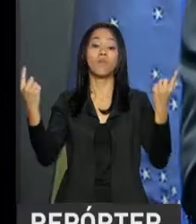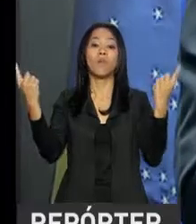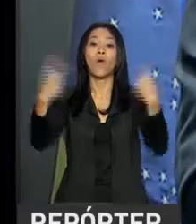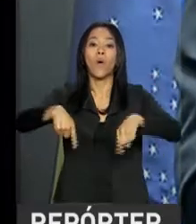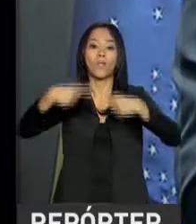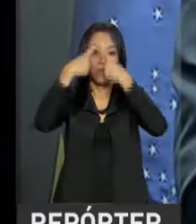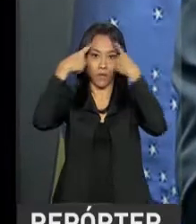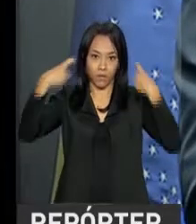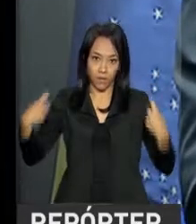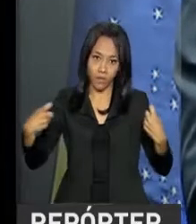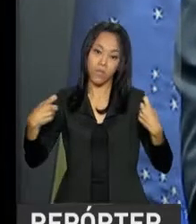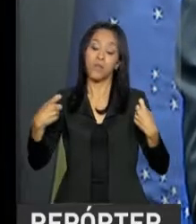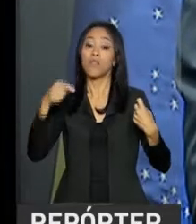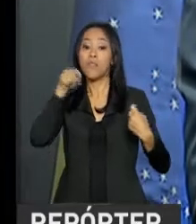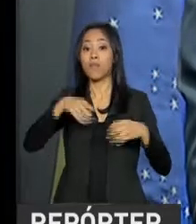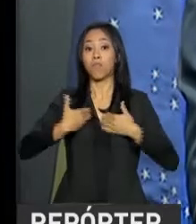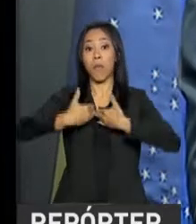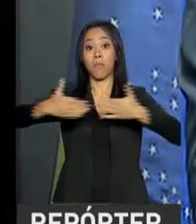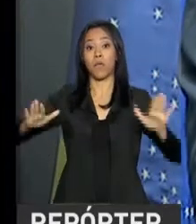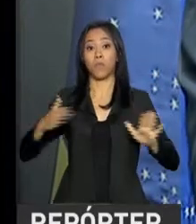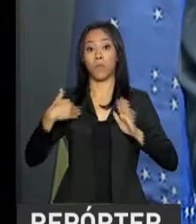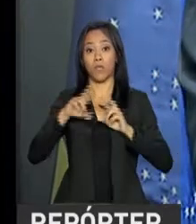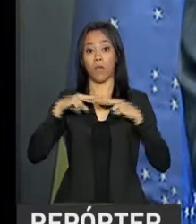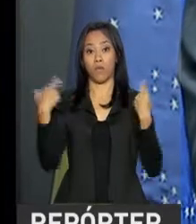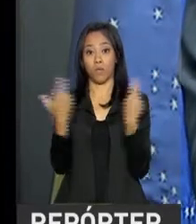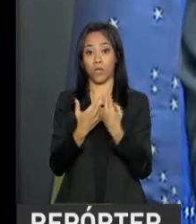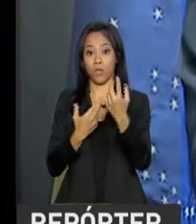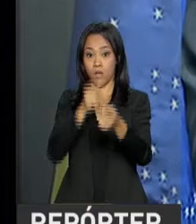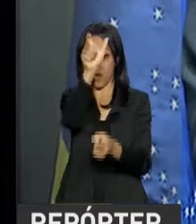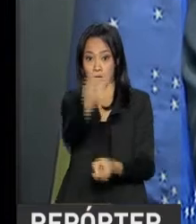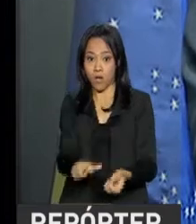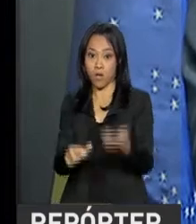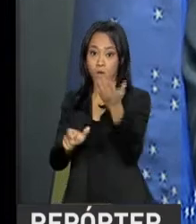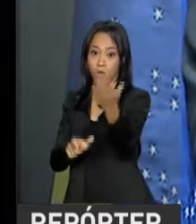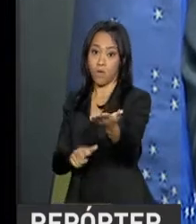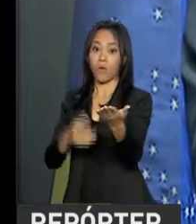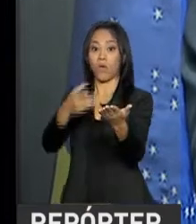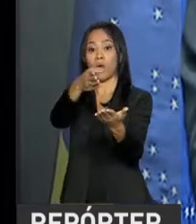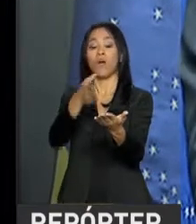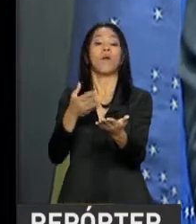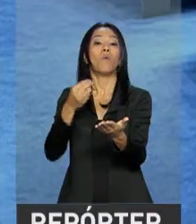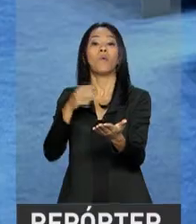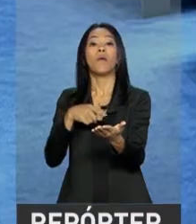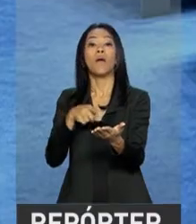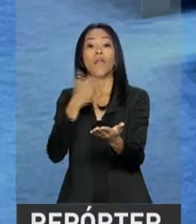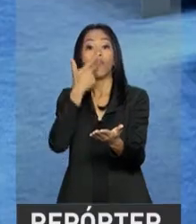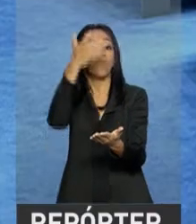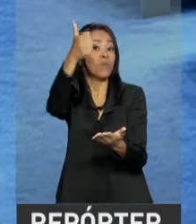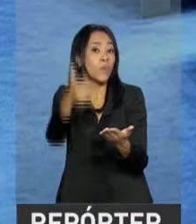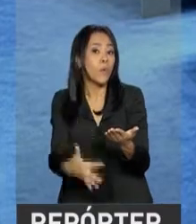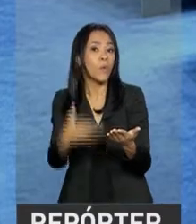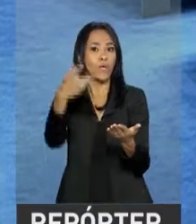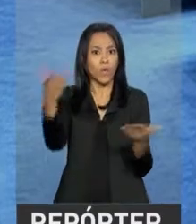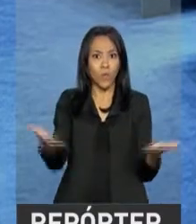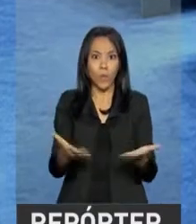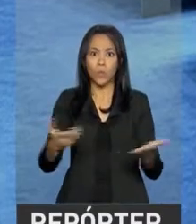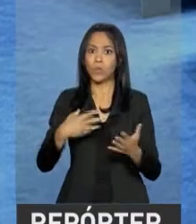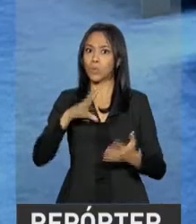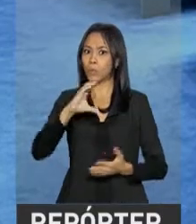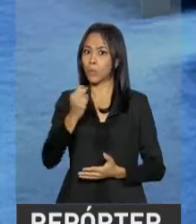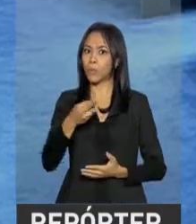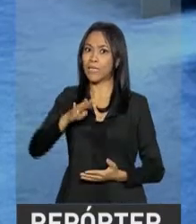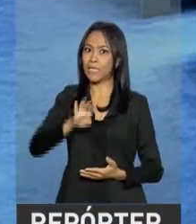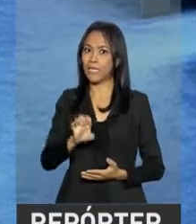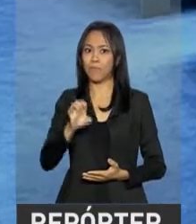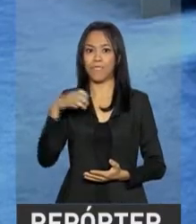Na abertura dos trabalhos, o ministro do Gabinete de Segurança Institucional disse que o crime organizado é hoje a grande ameaça